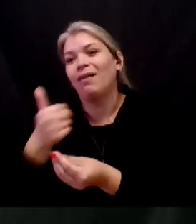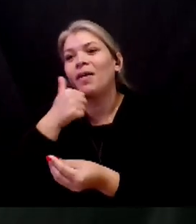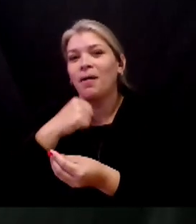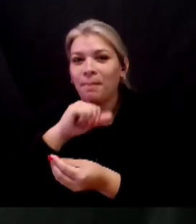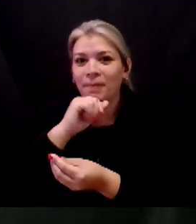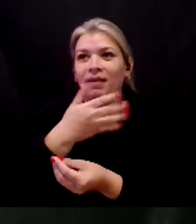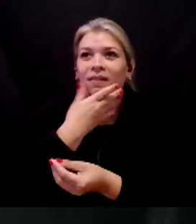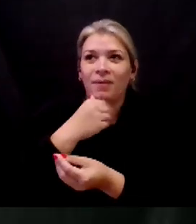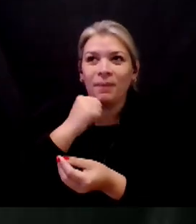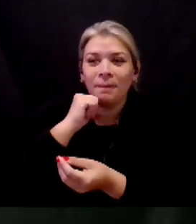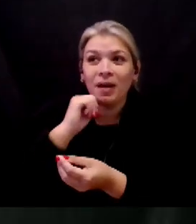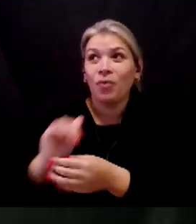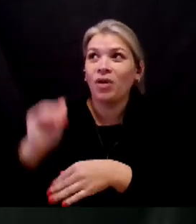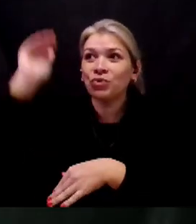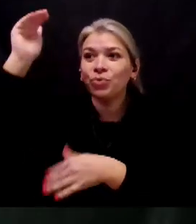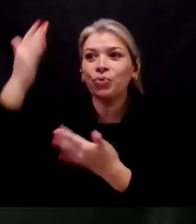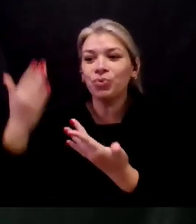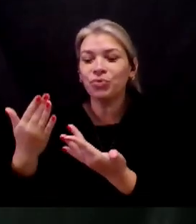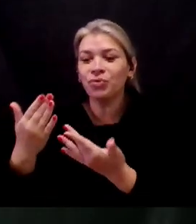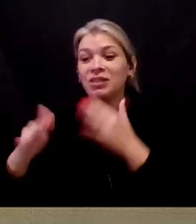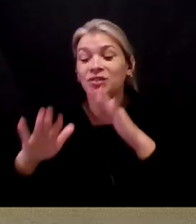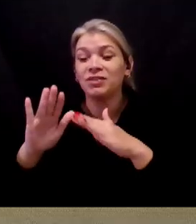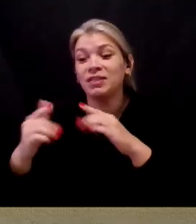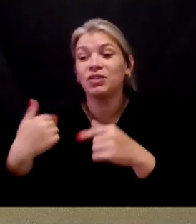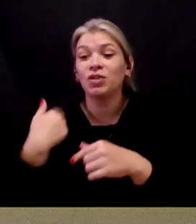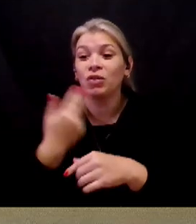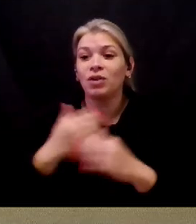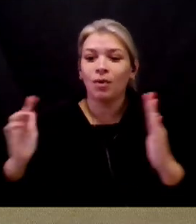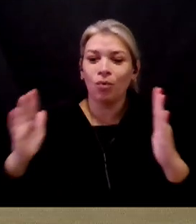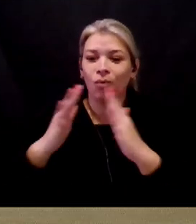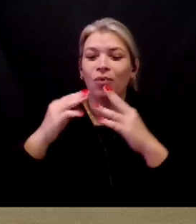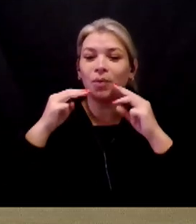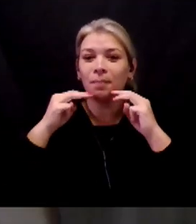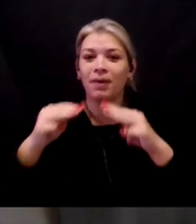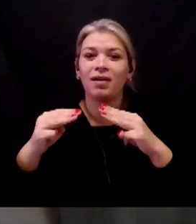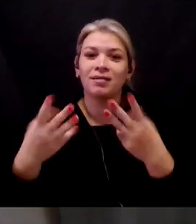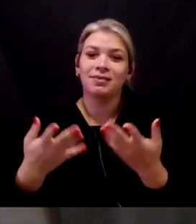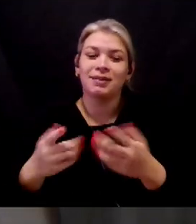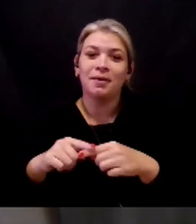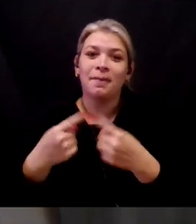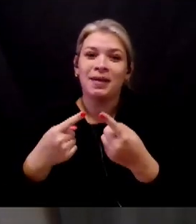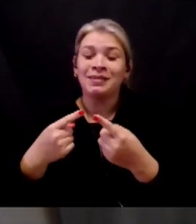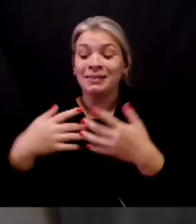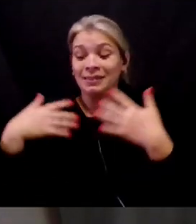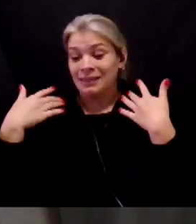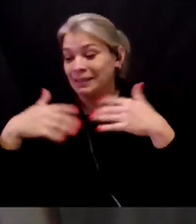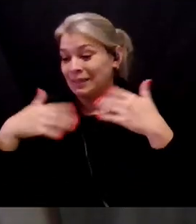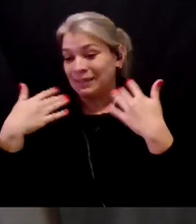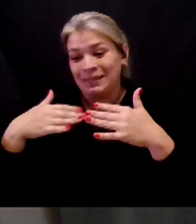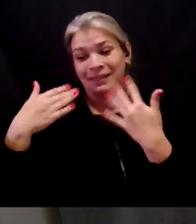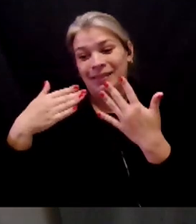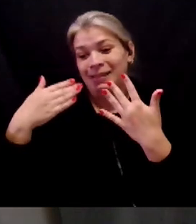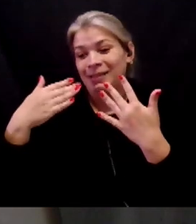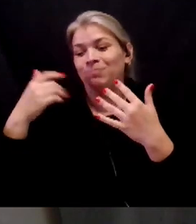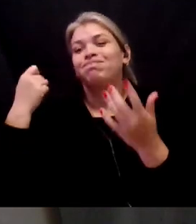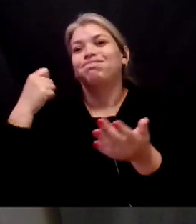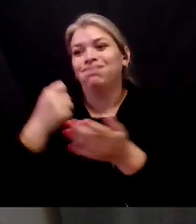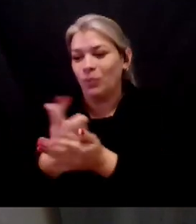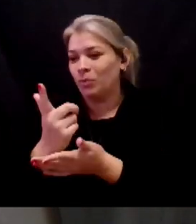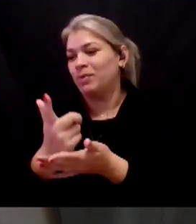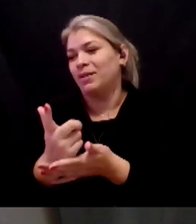pelo marketing e às vezes a gente não consegue resistir, né? Sim, exatamente, né? Então, eu acho que